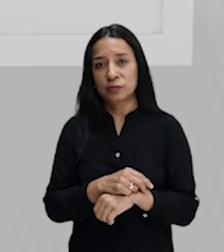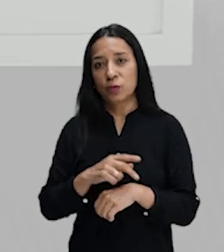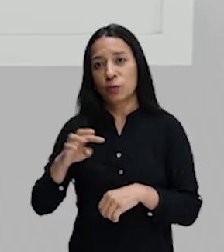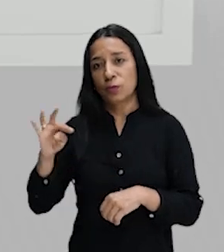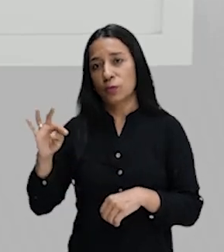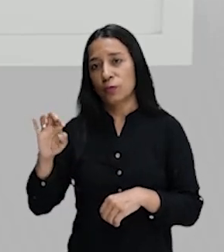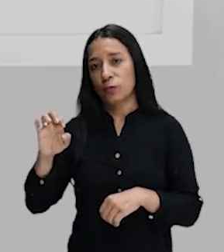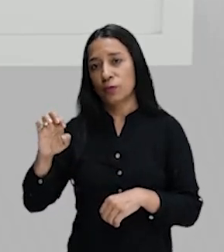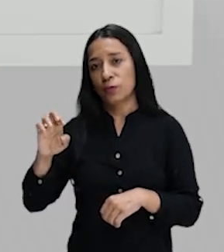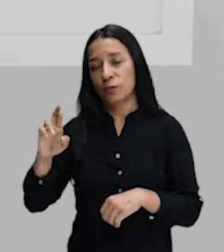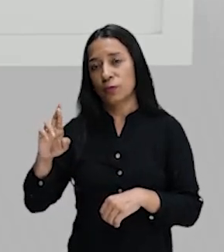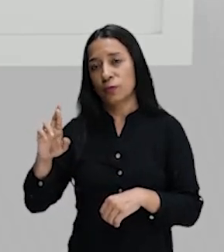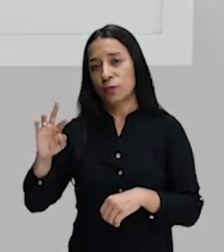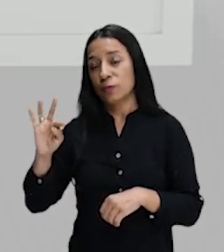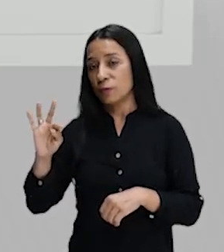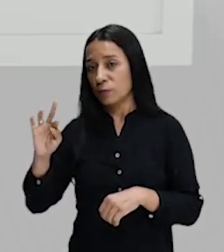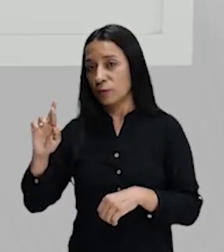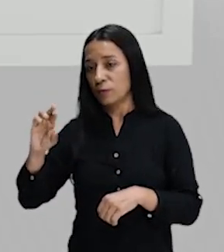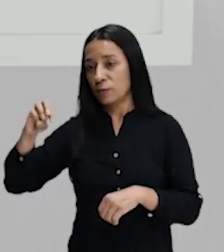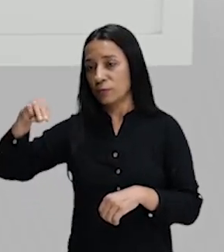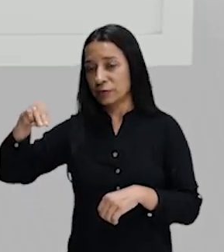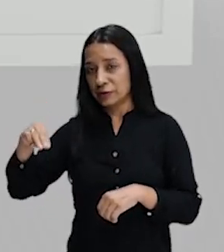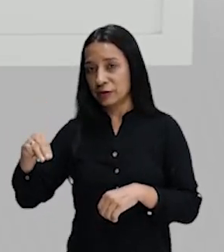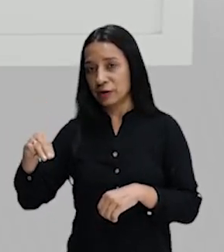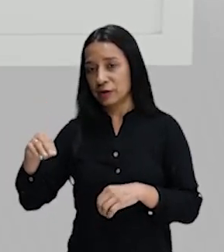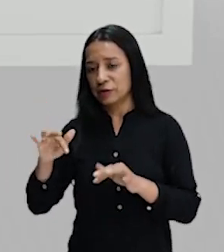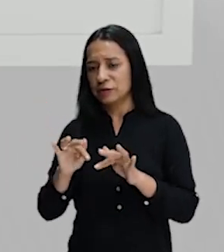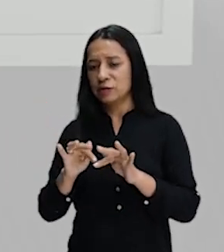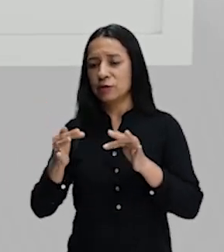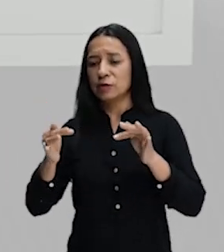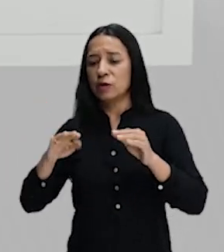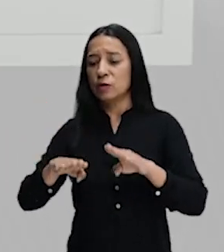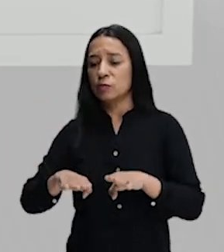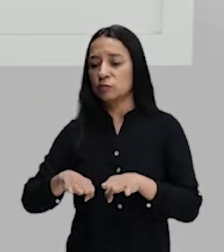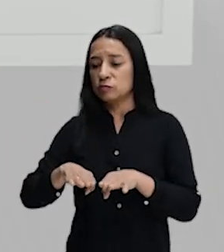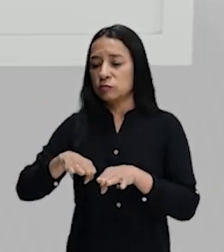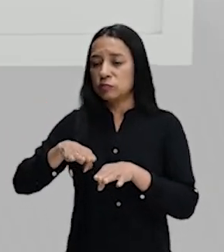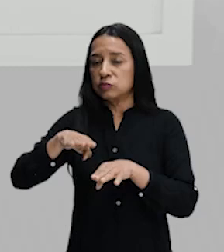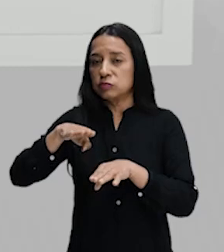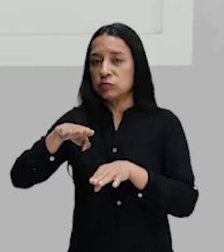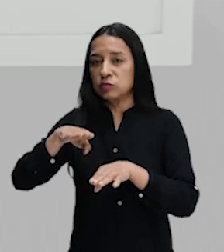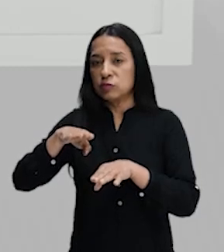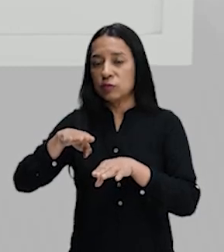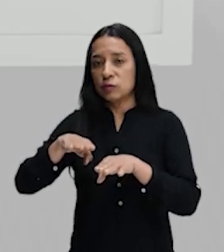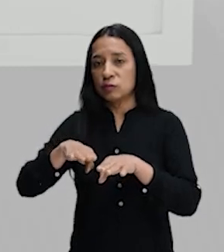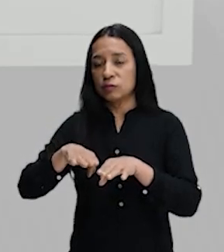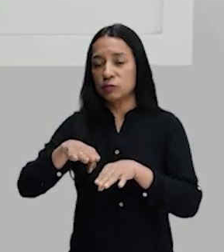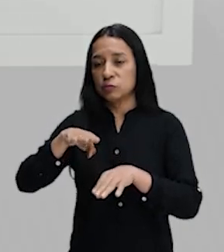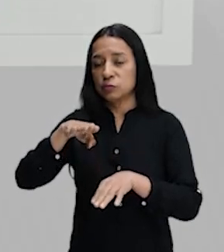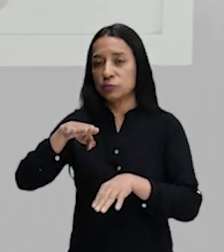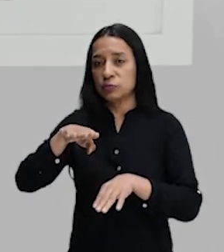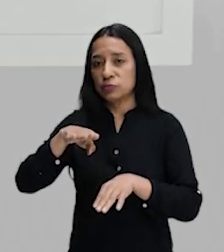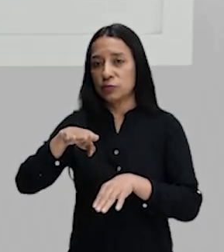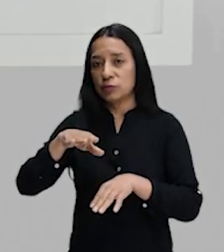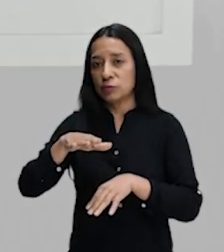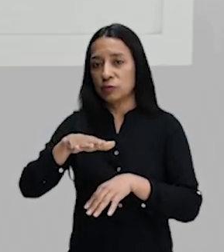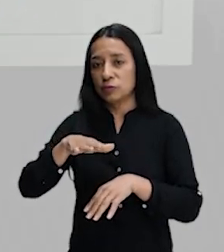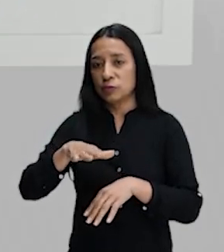trem de elevação. O trem ele simplesmente flutua, certo? Então seria basicamente isso.